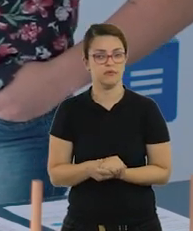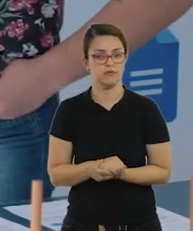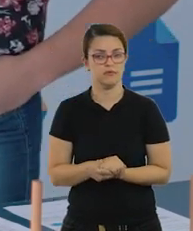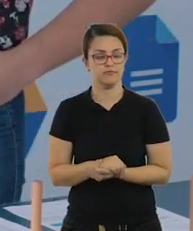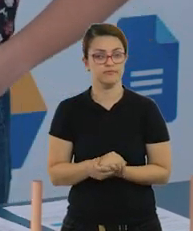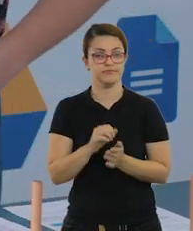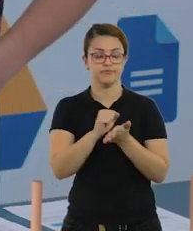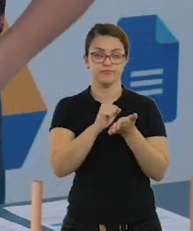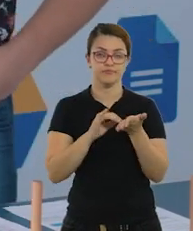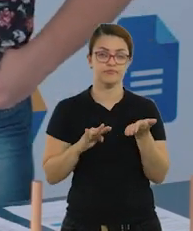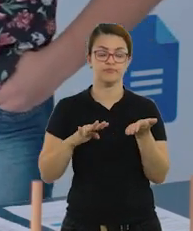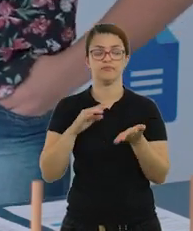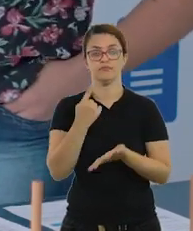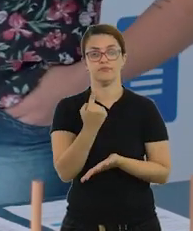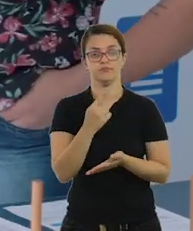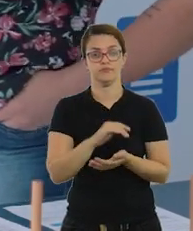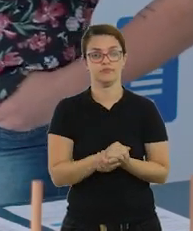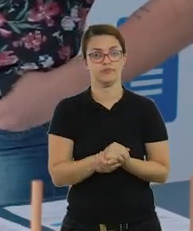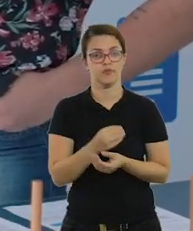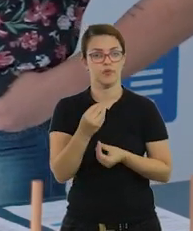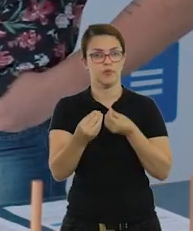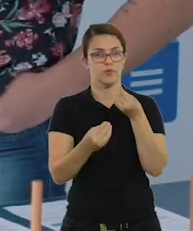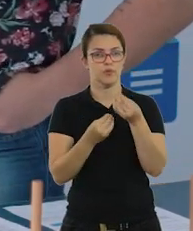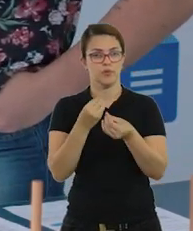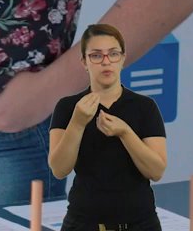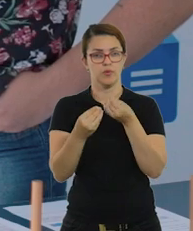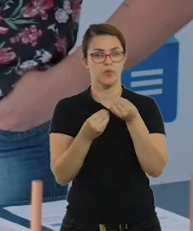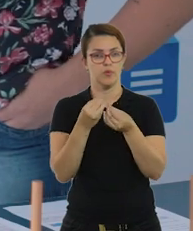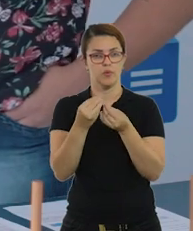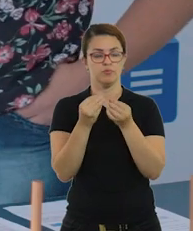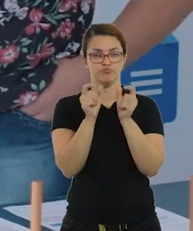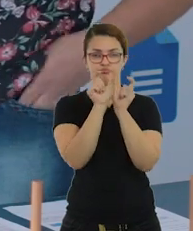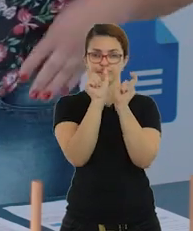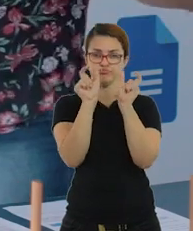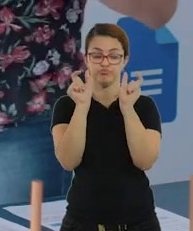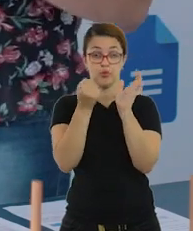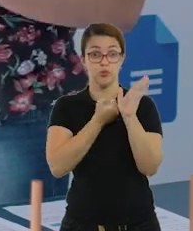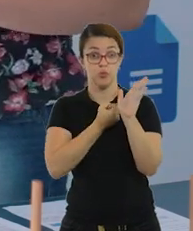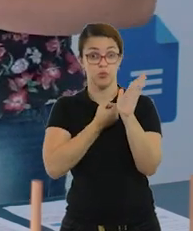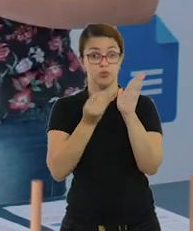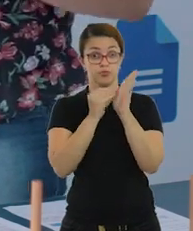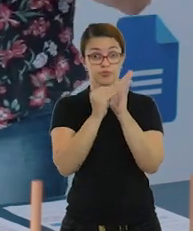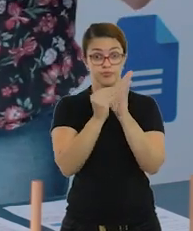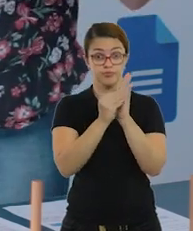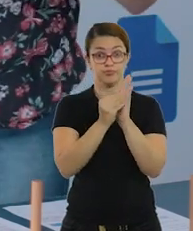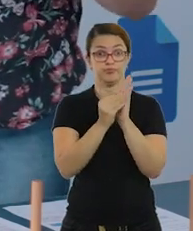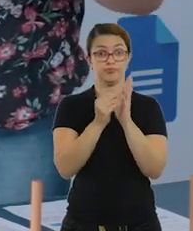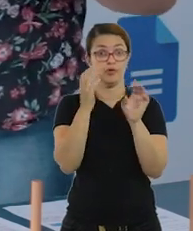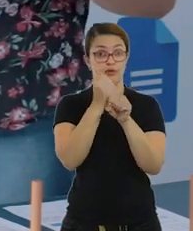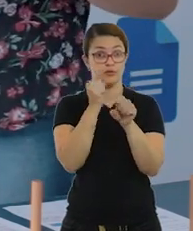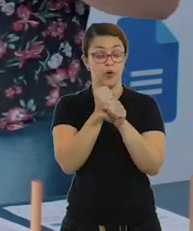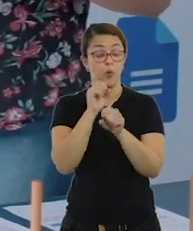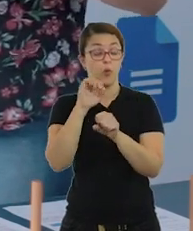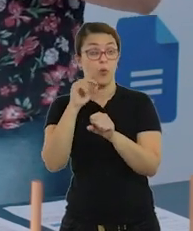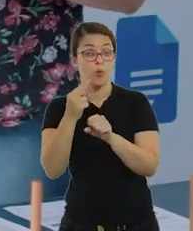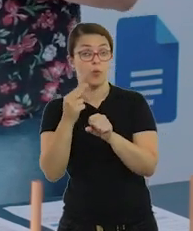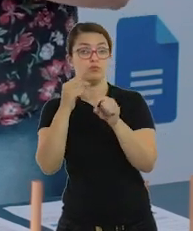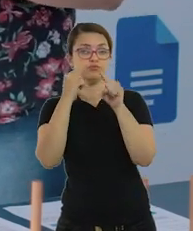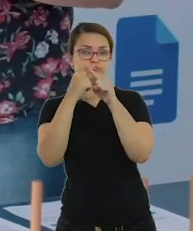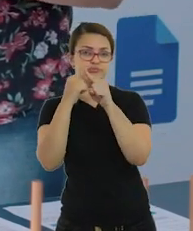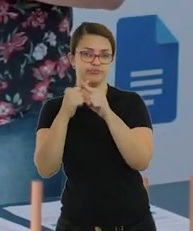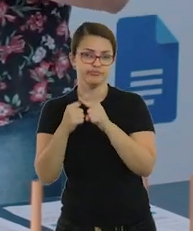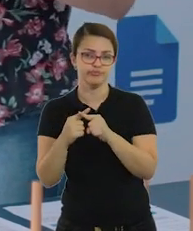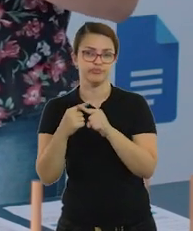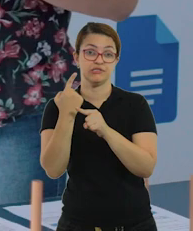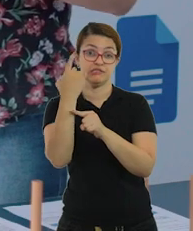Então, atividade 1. Nós podemos decompor os números de duas maneiras, por adição ou multiplicação por potência